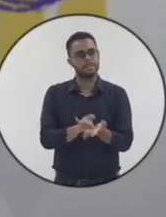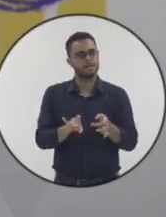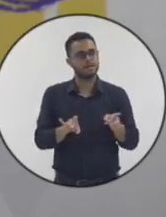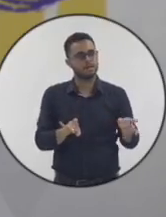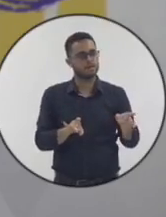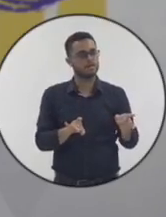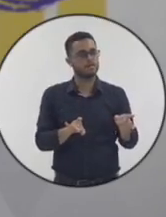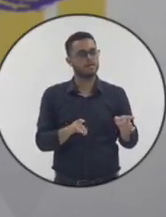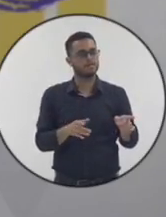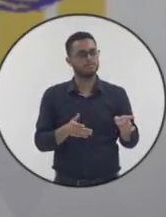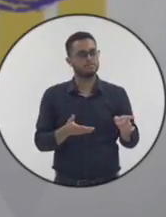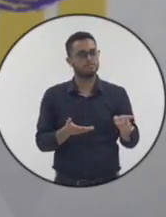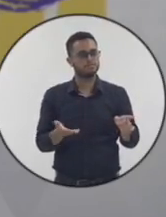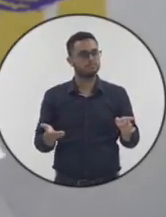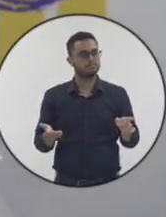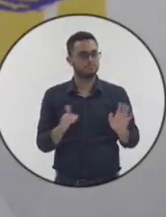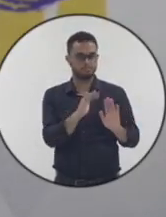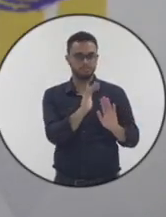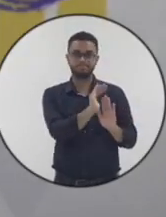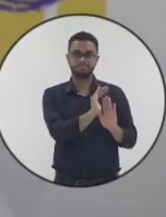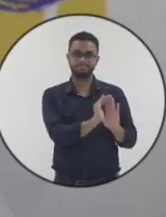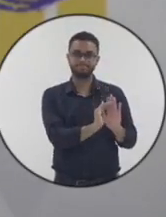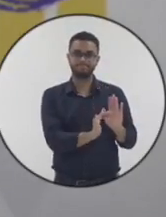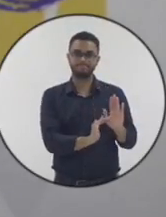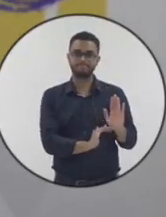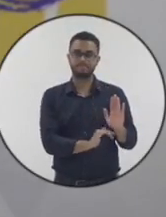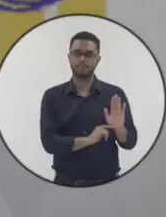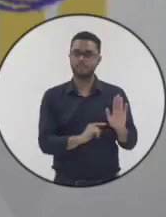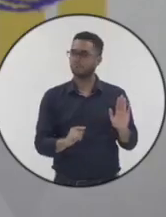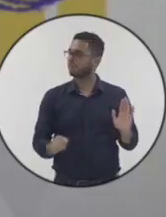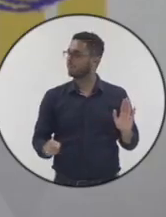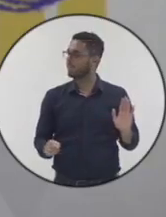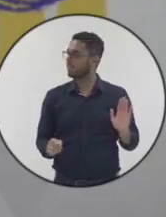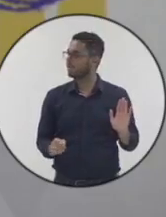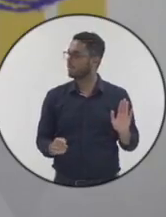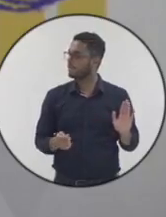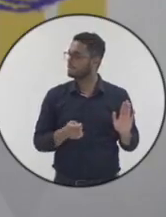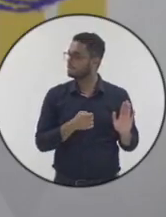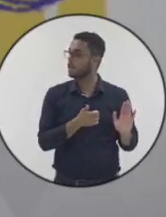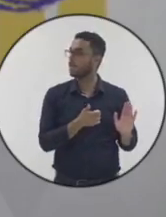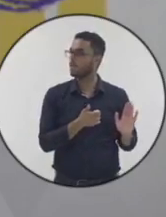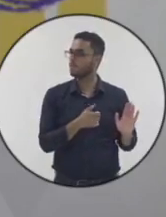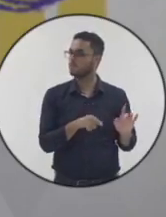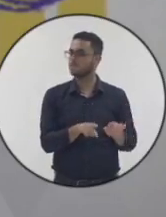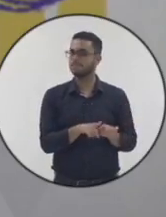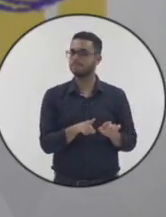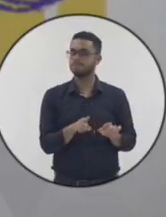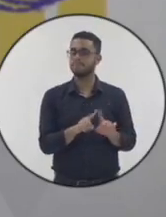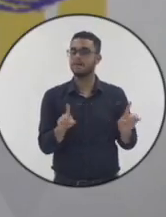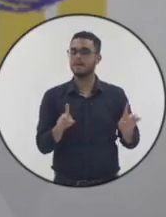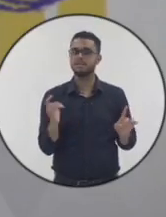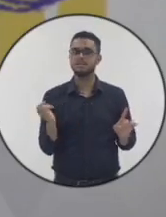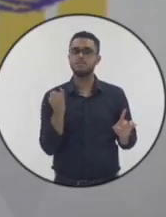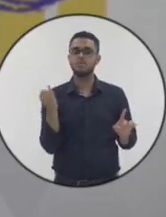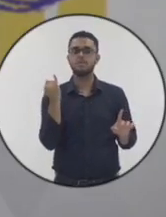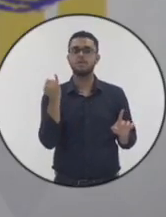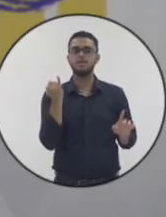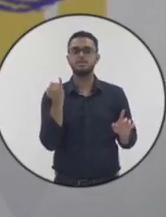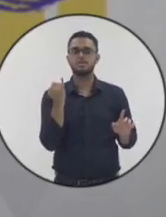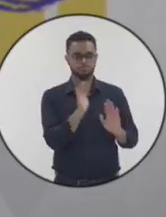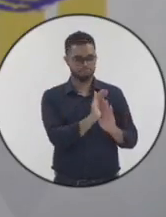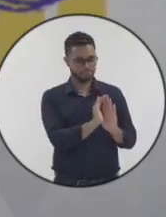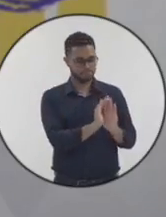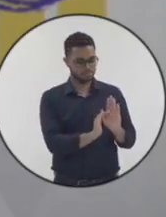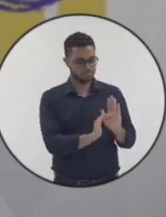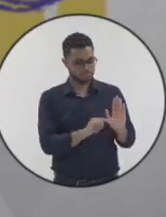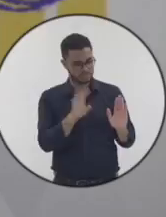daqueles itens, né, daqueles poucos e, porém, potentes itens dessa